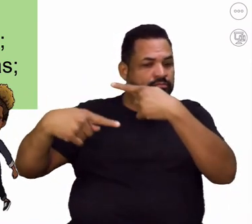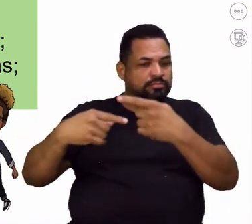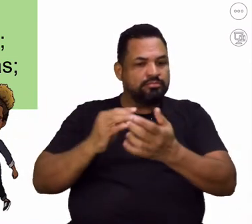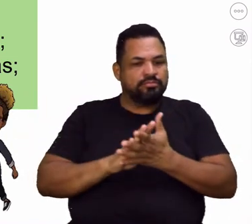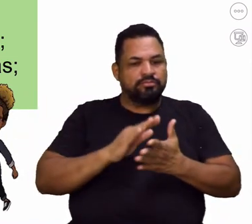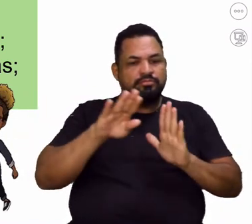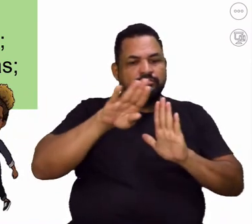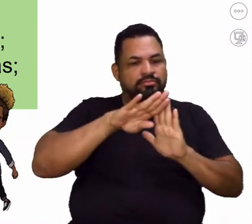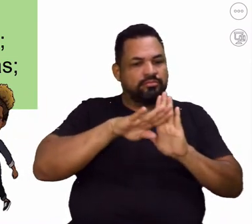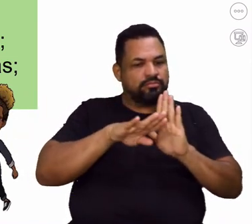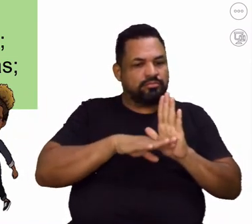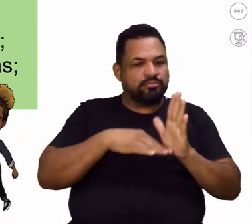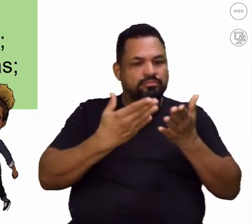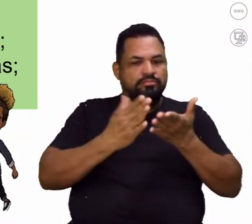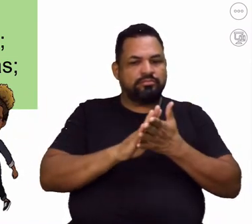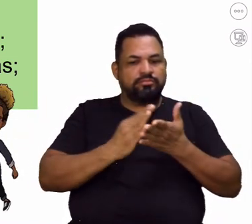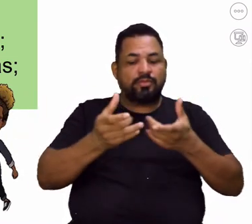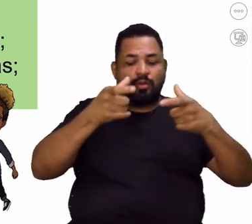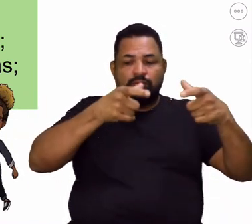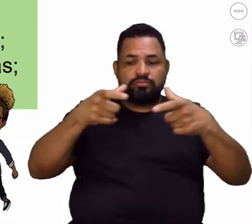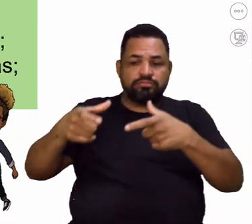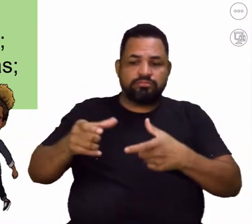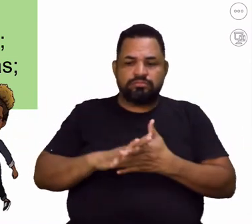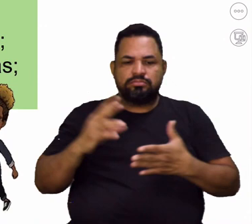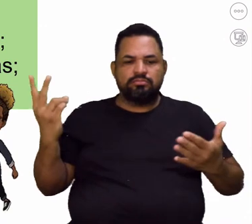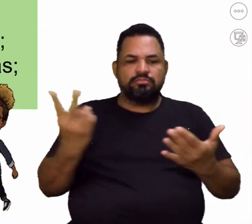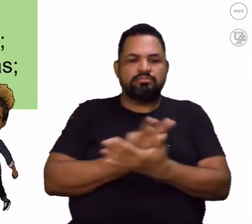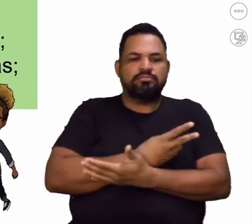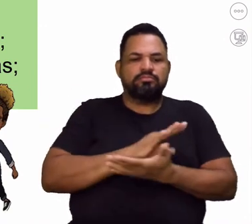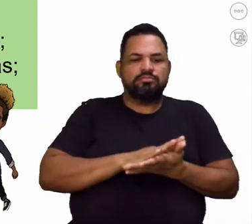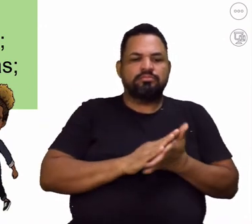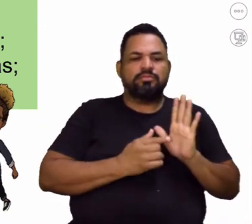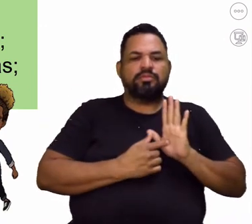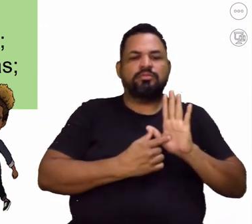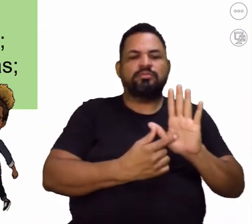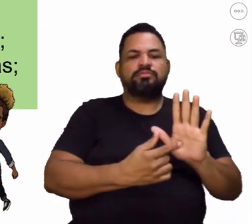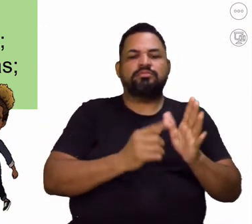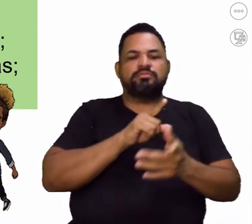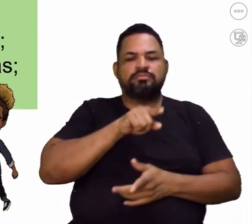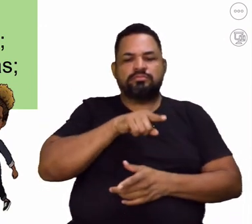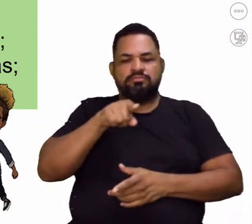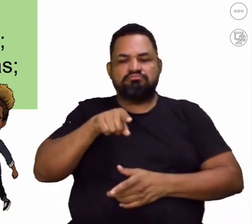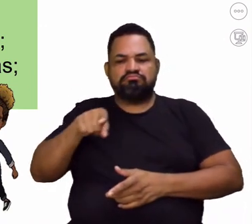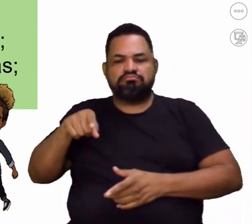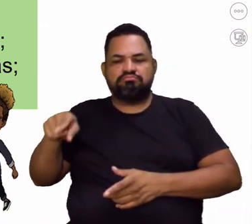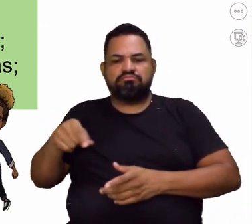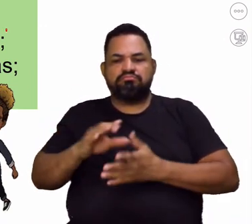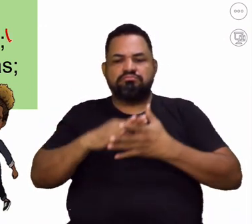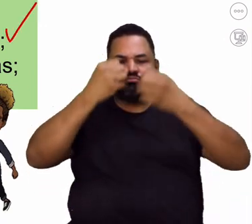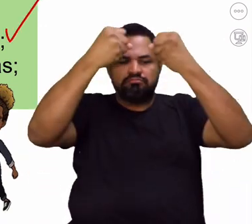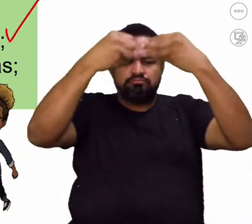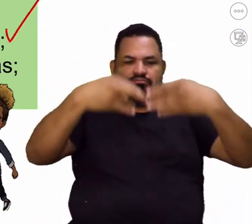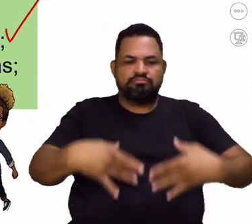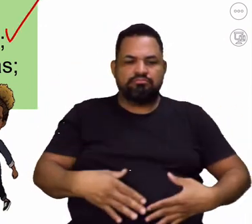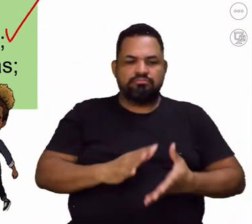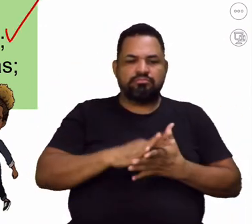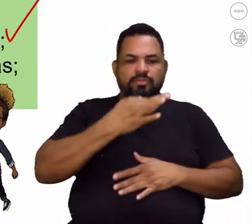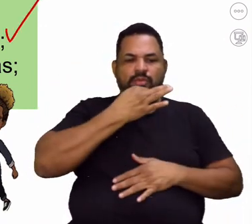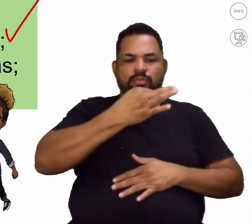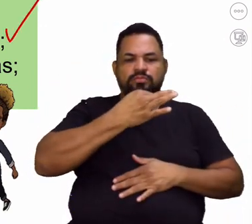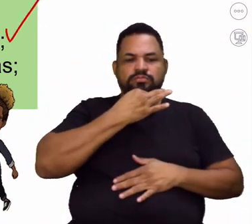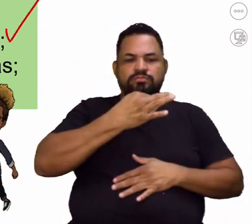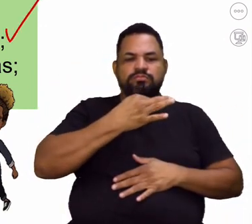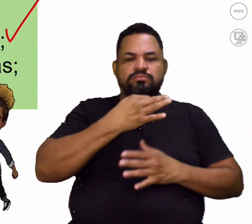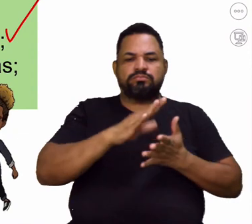o descritivo, que é a sequência de localização, e expositivo, que são sequências analíticas e explicativas, e